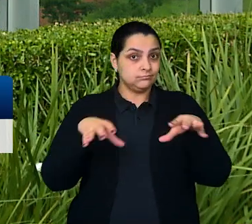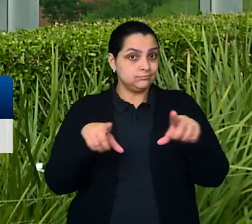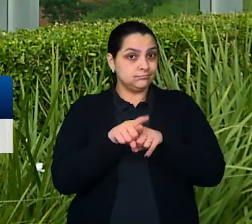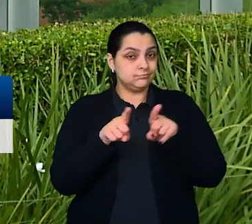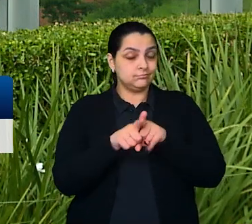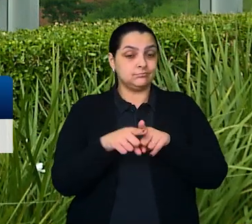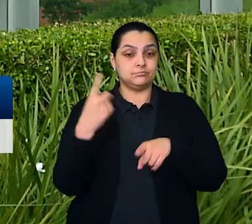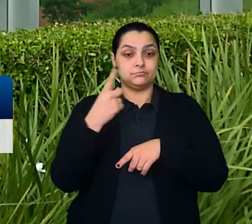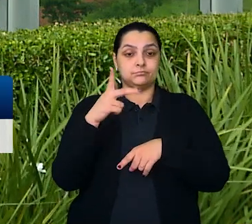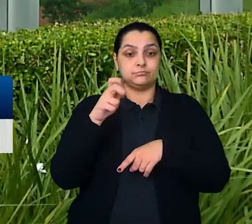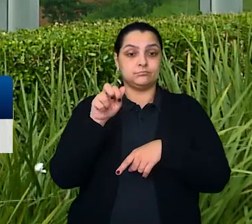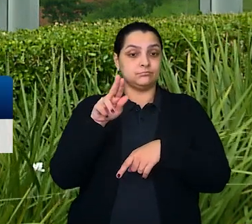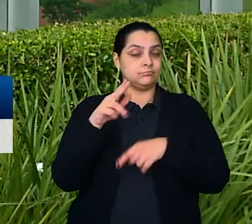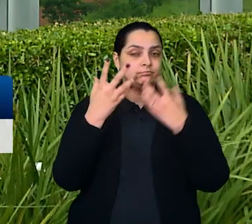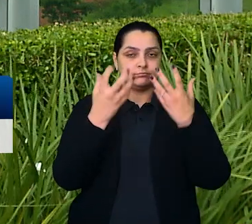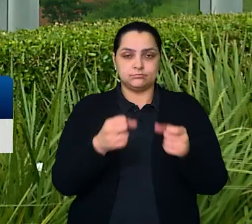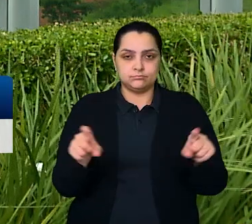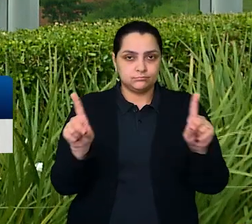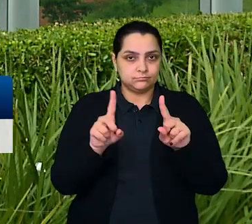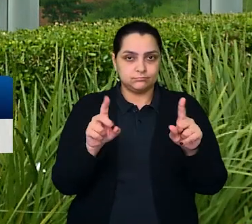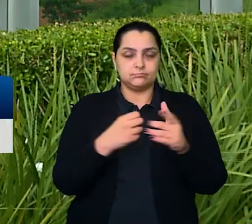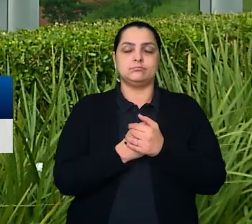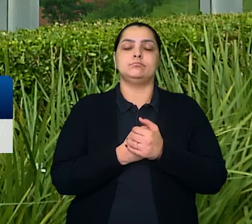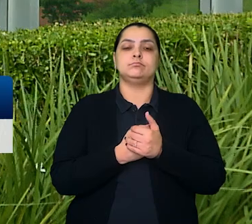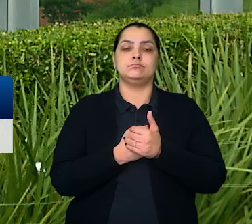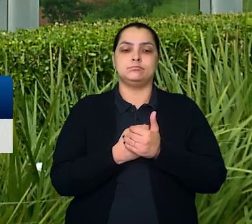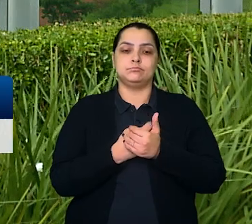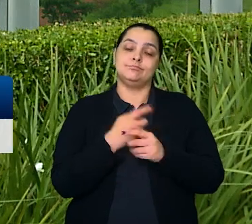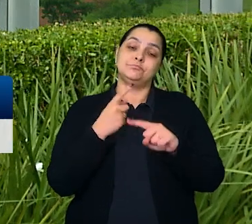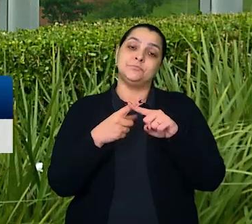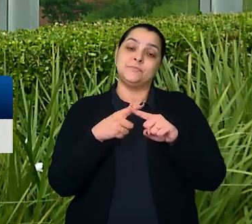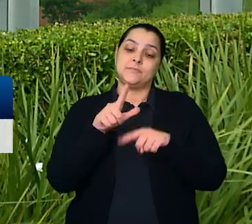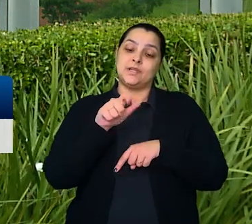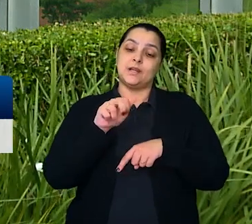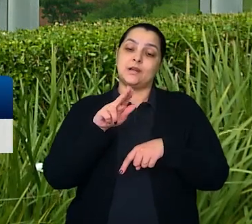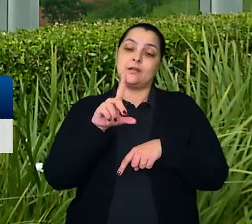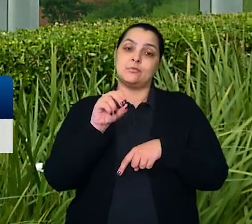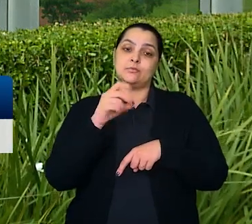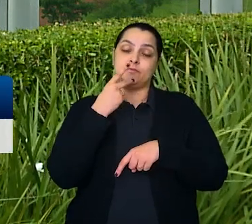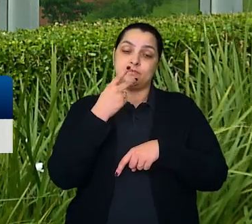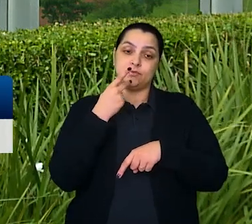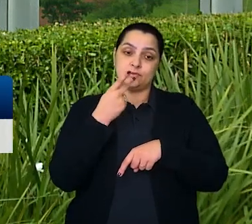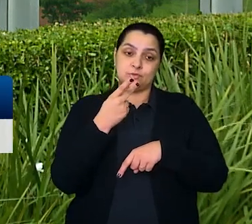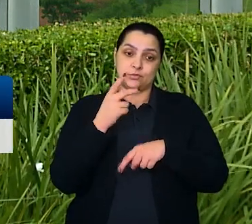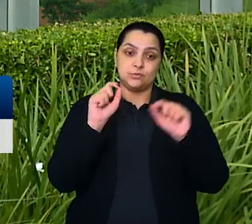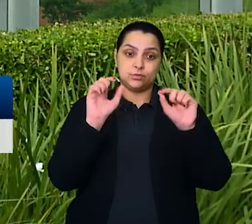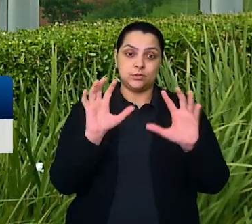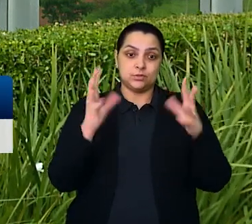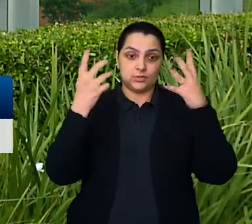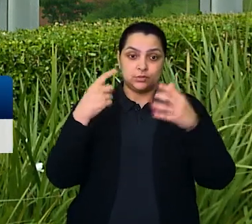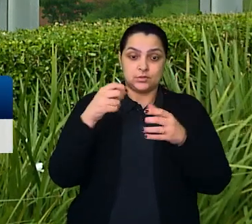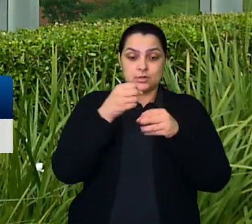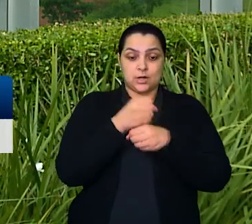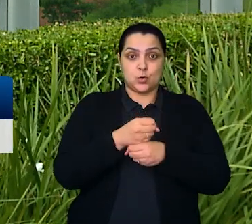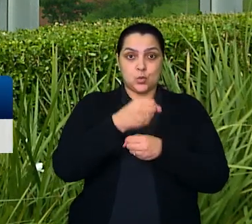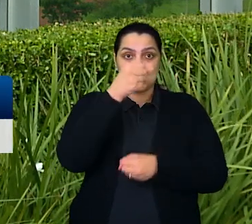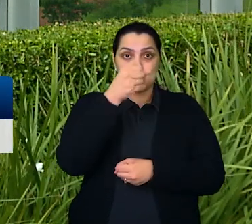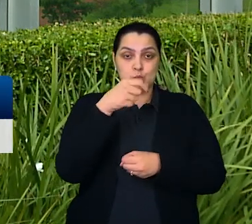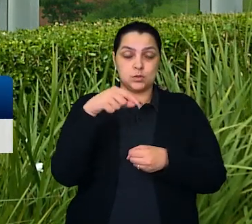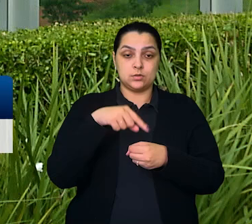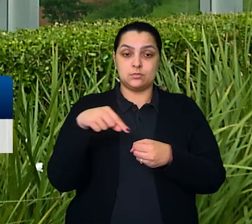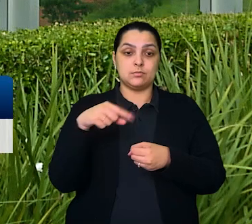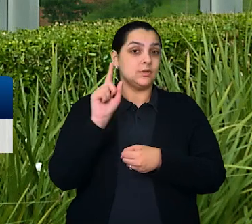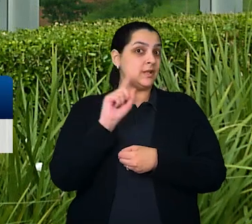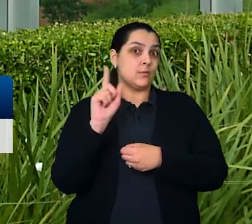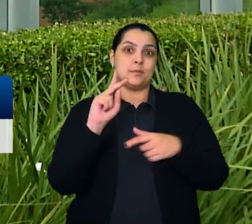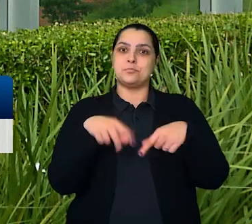Em primeiro grau, o pedido não foi aceito. Isso porque o laudo pericial concluiu que as lesões na coluna lombar não resultaram